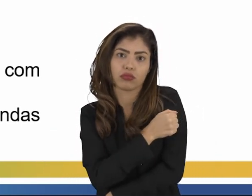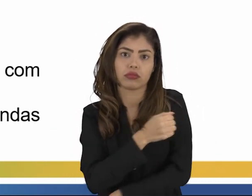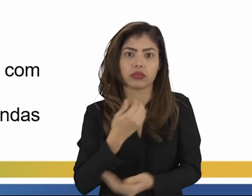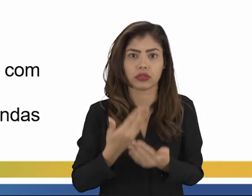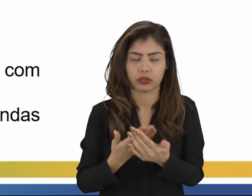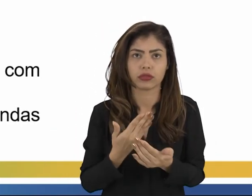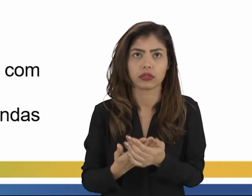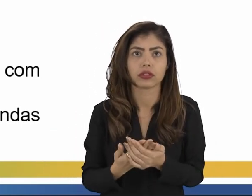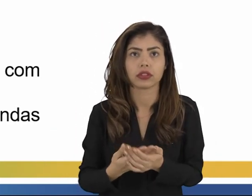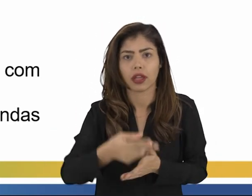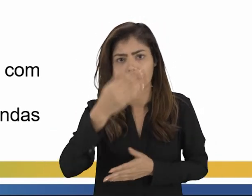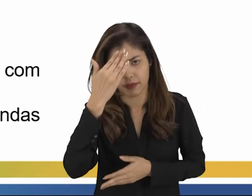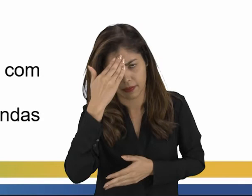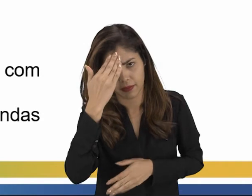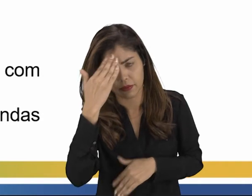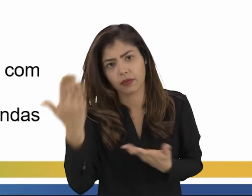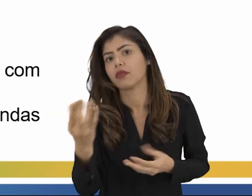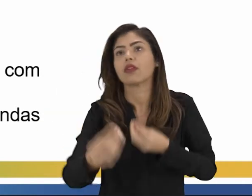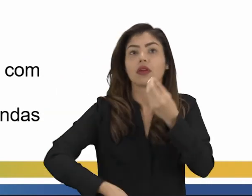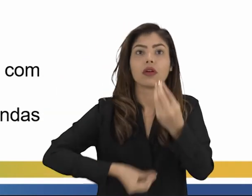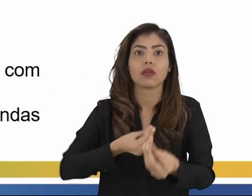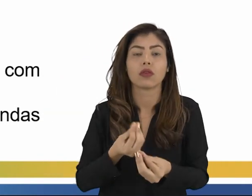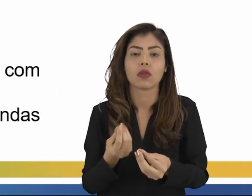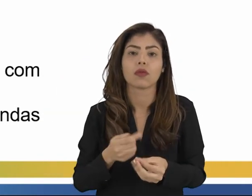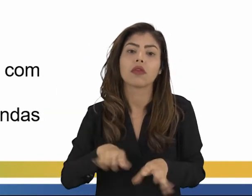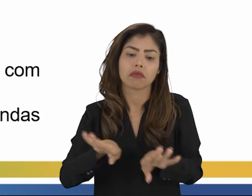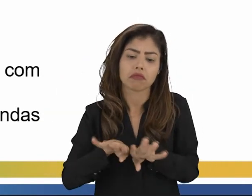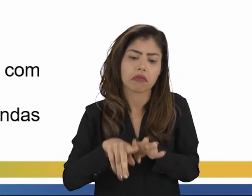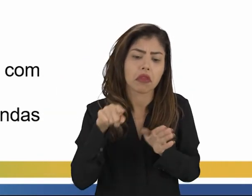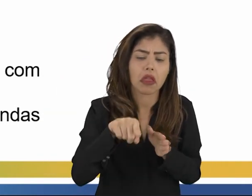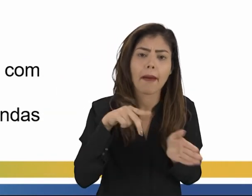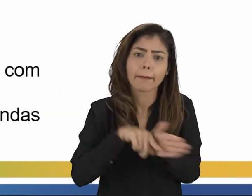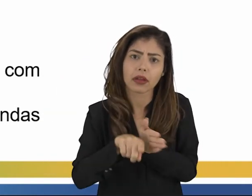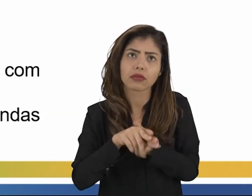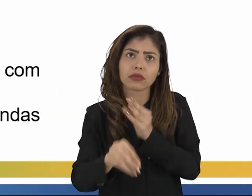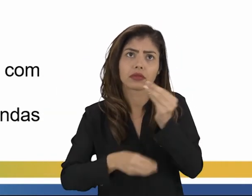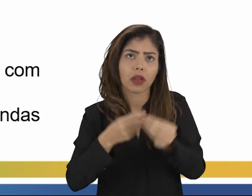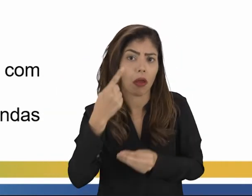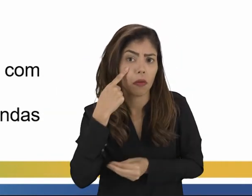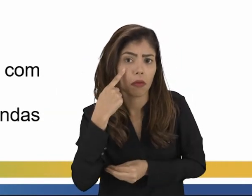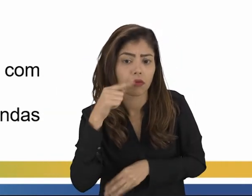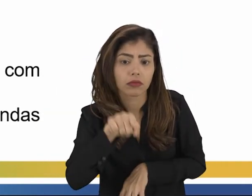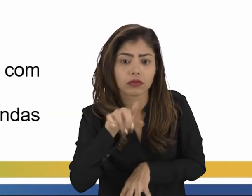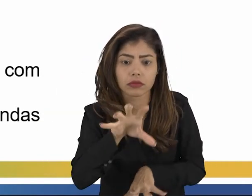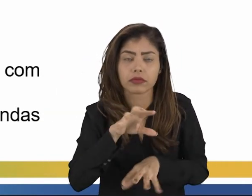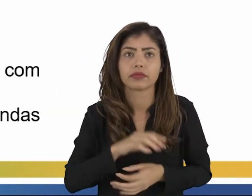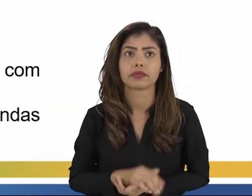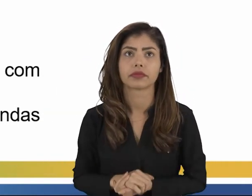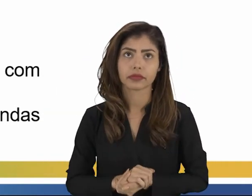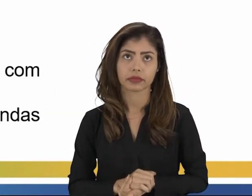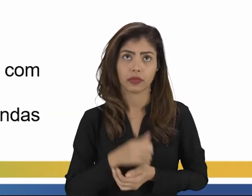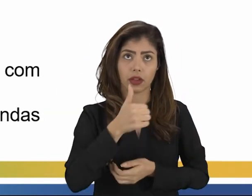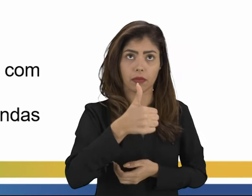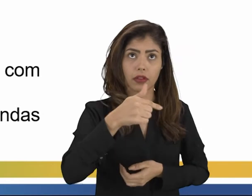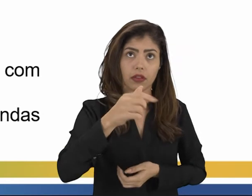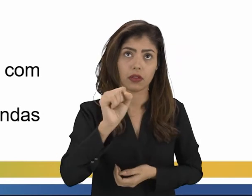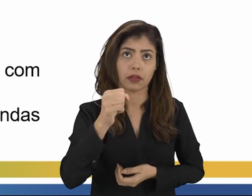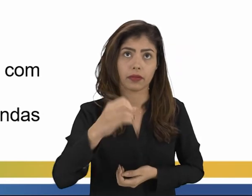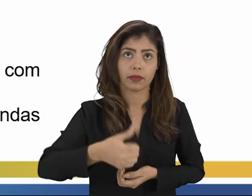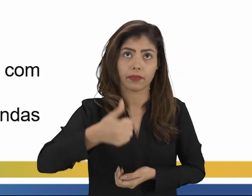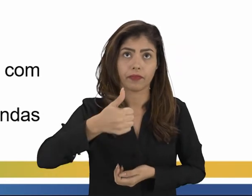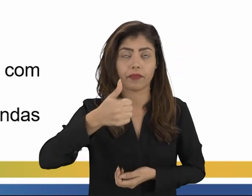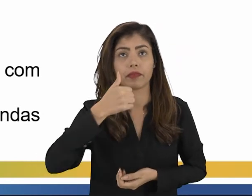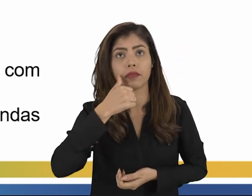questões. Porque se você é um aluno, estudante, você tem que entender como é cobrado as questões. Dá uma olhadinha nessa